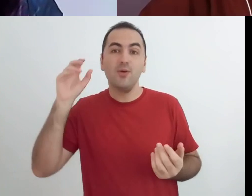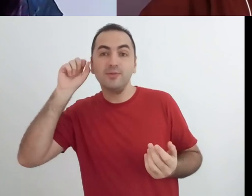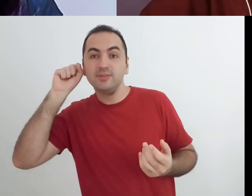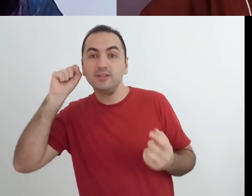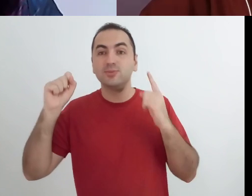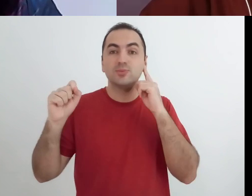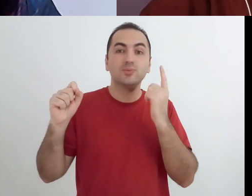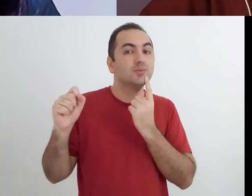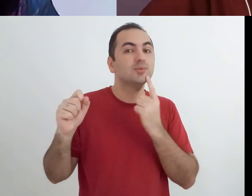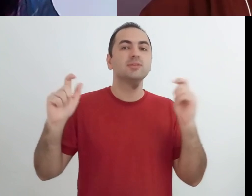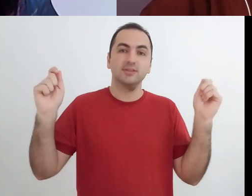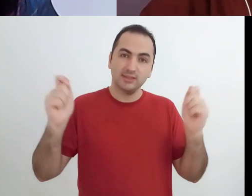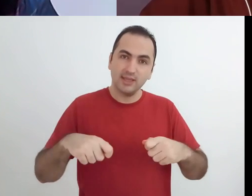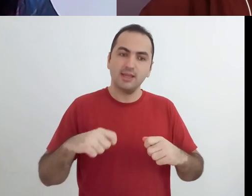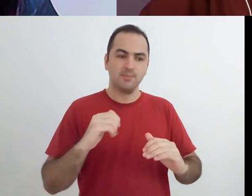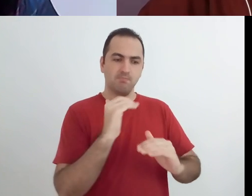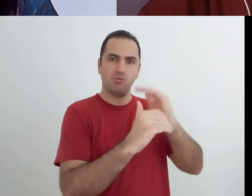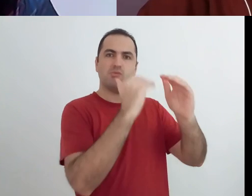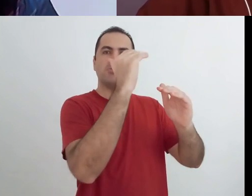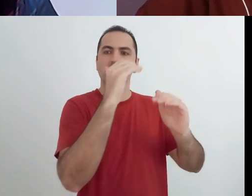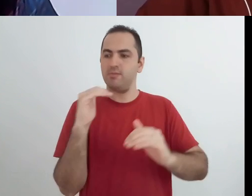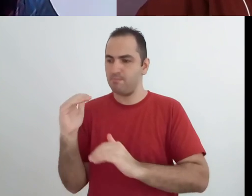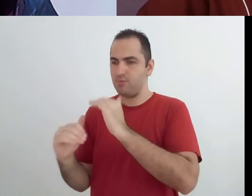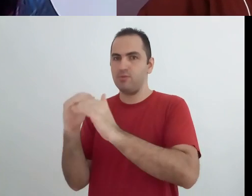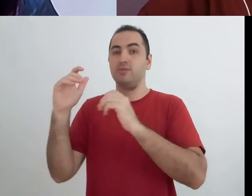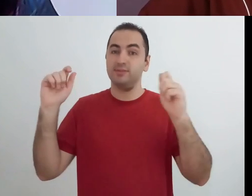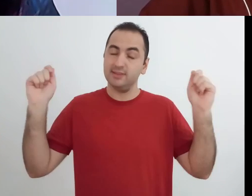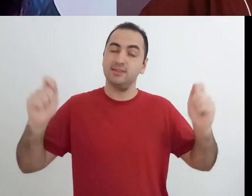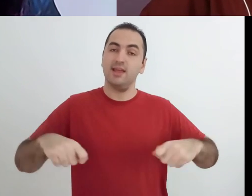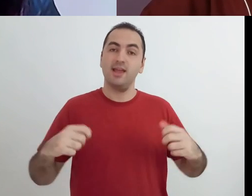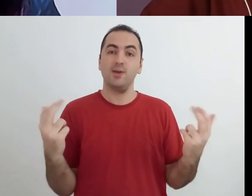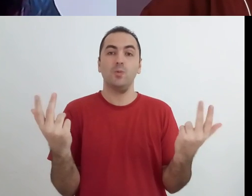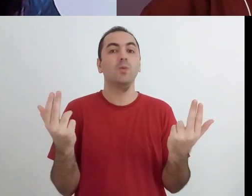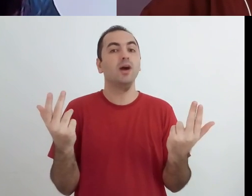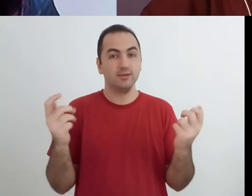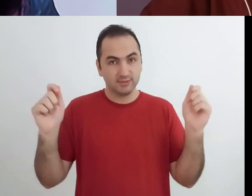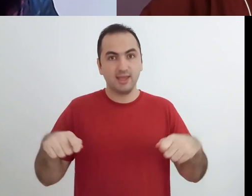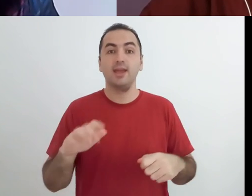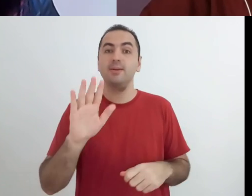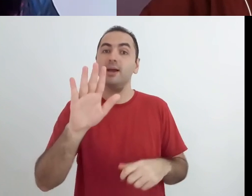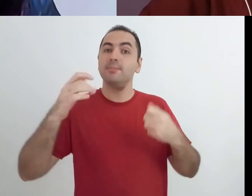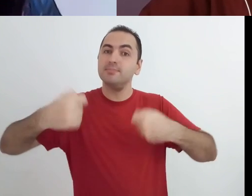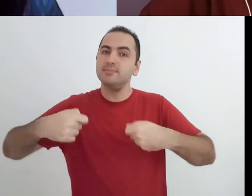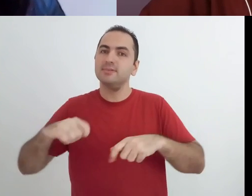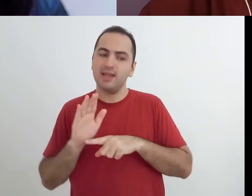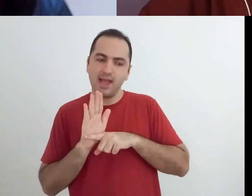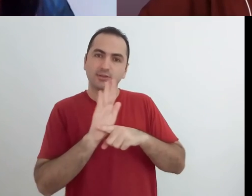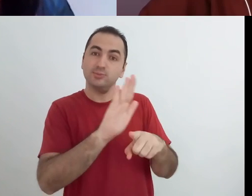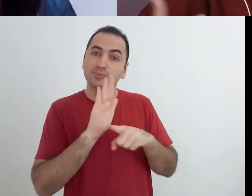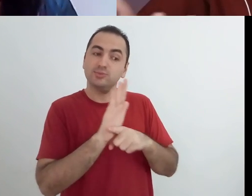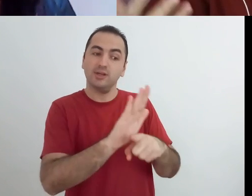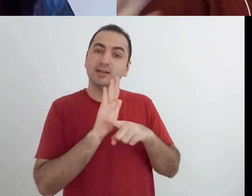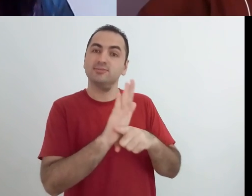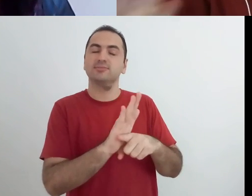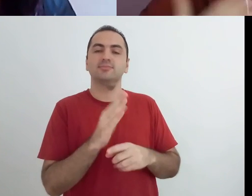tem como crescer no mesmo nível. Tudo vai depender do que é oferecido. E